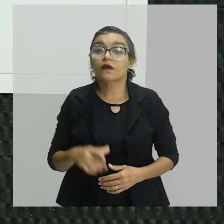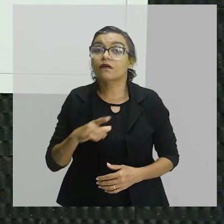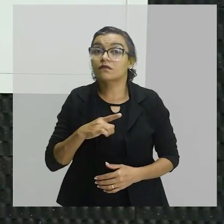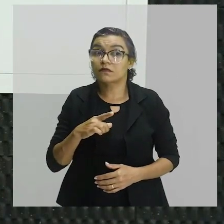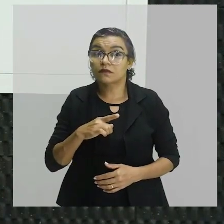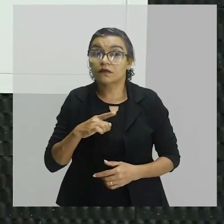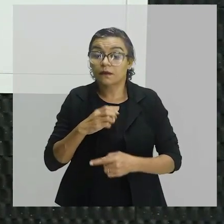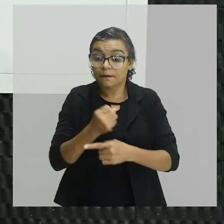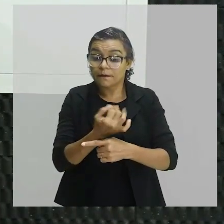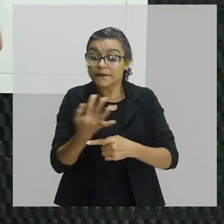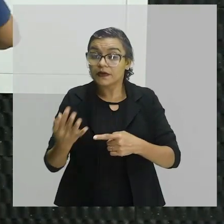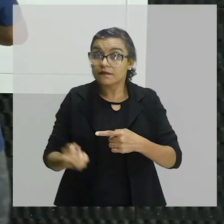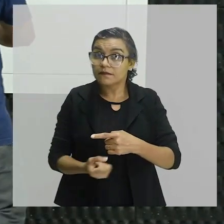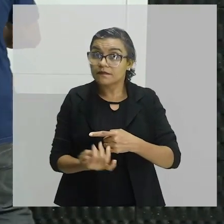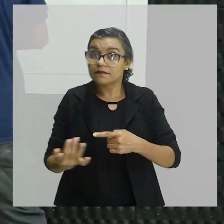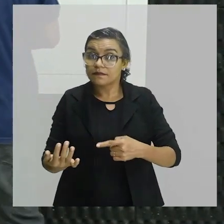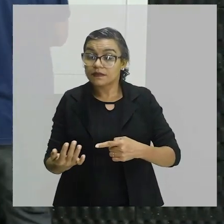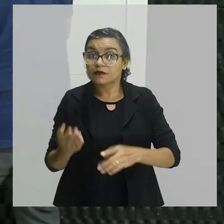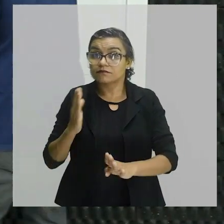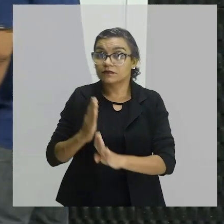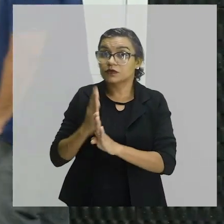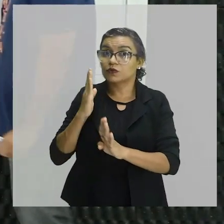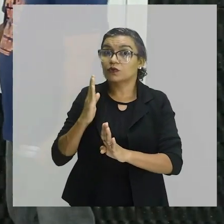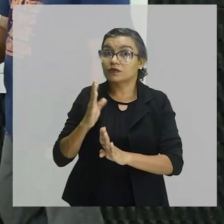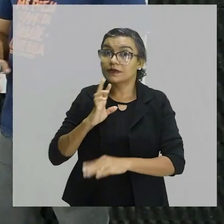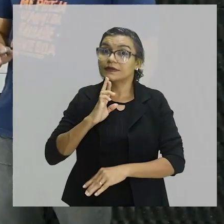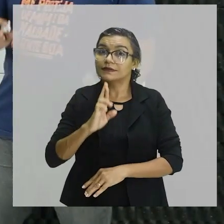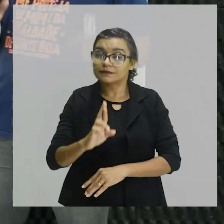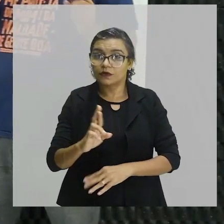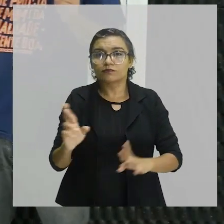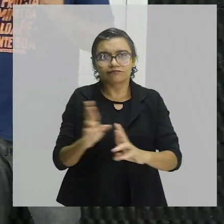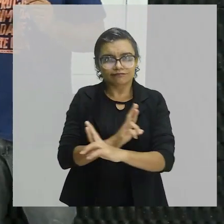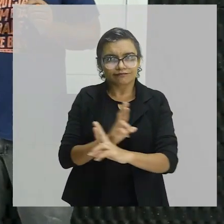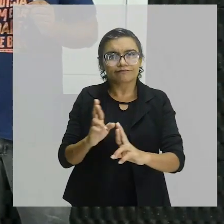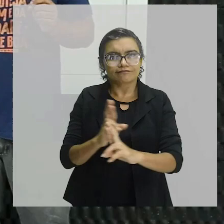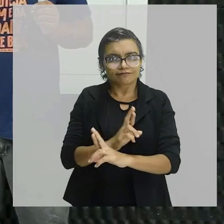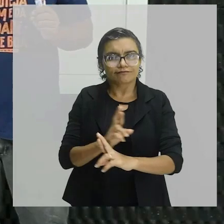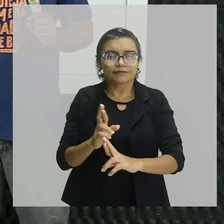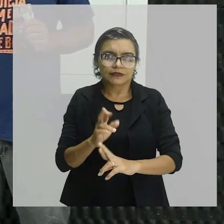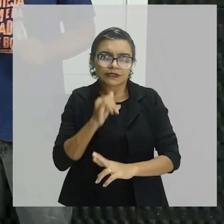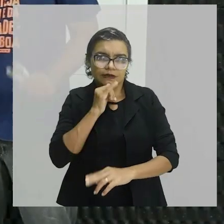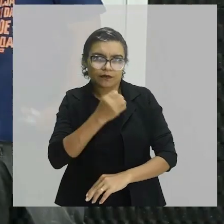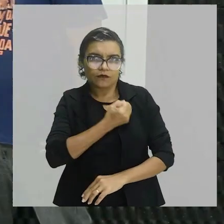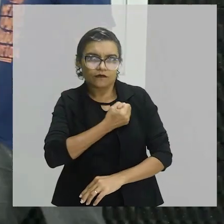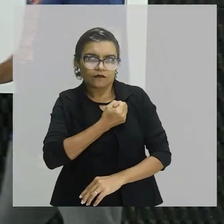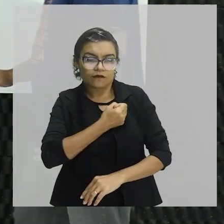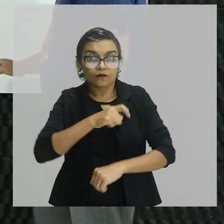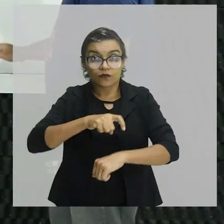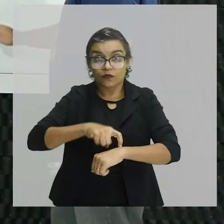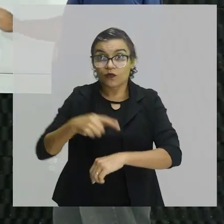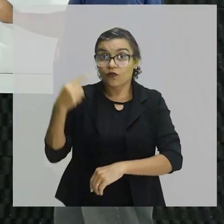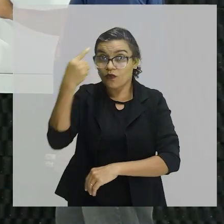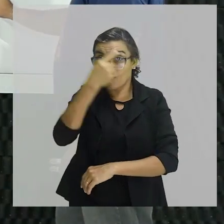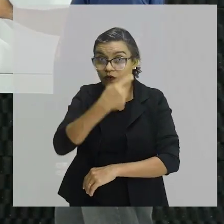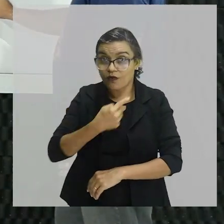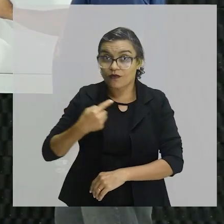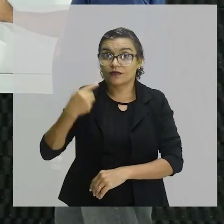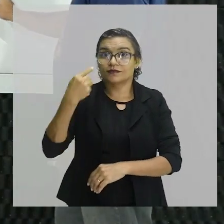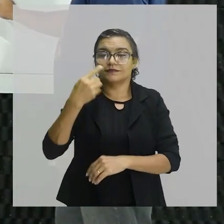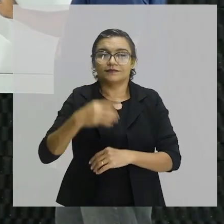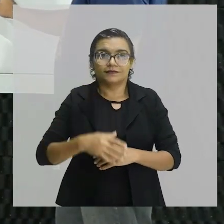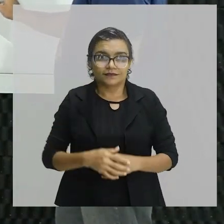divisão, para encontrar aí qual é essa relação, né, esse valor em horas. Então, nós